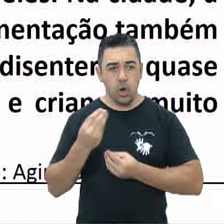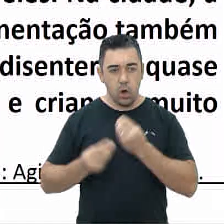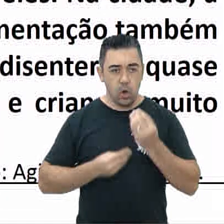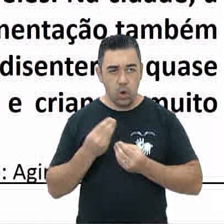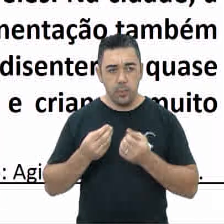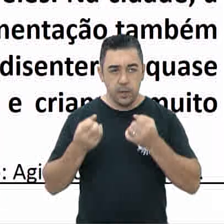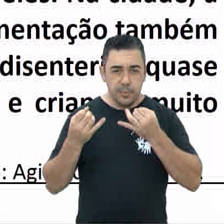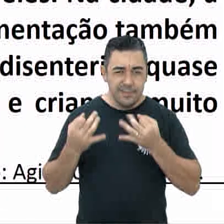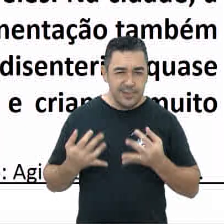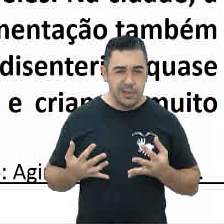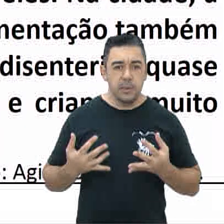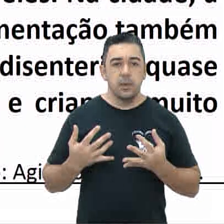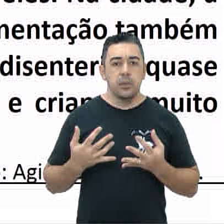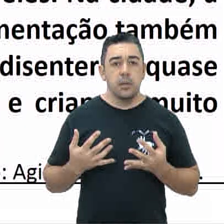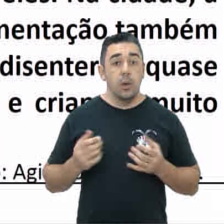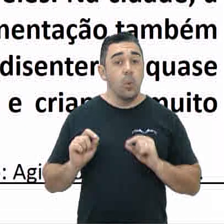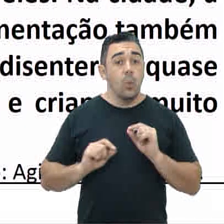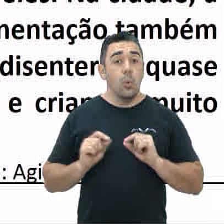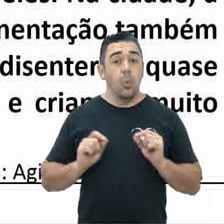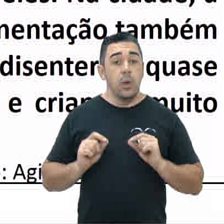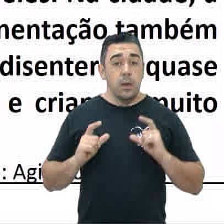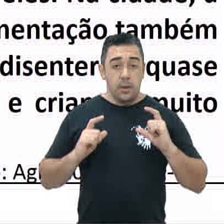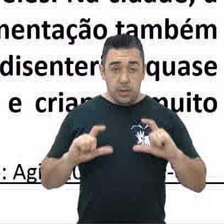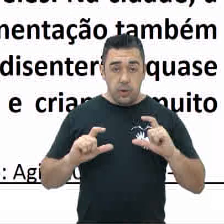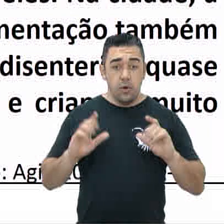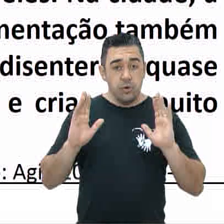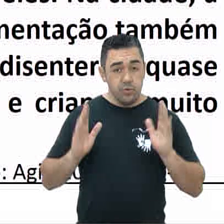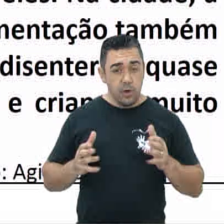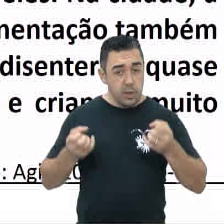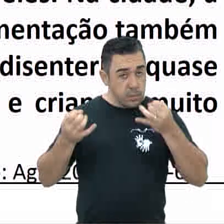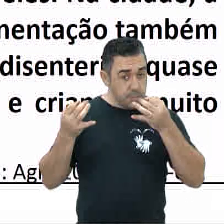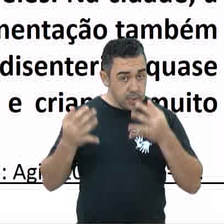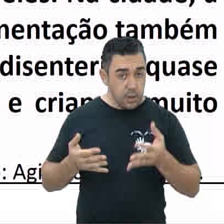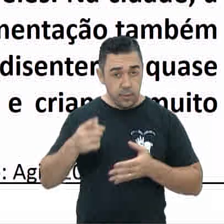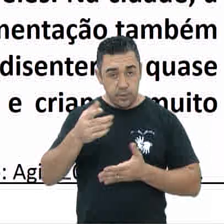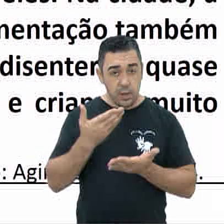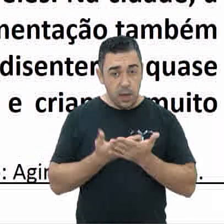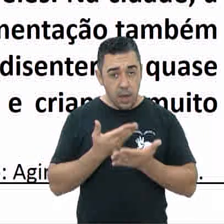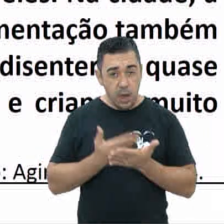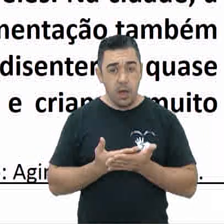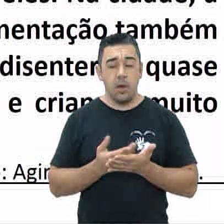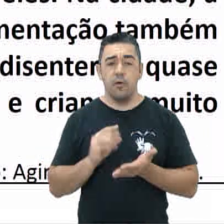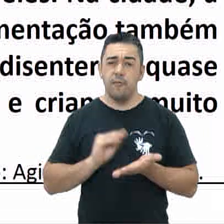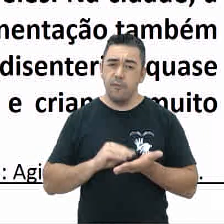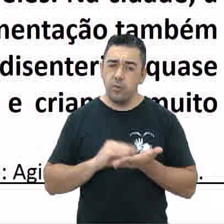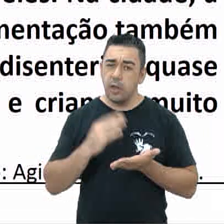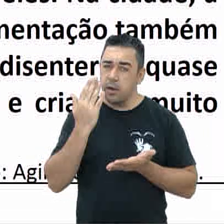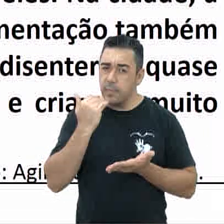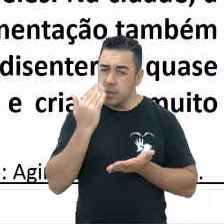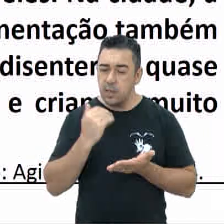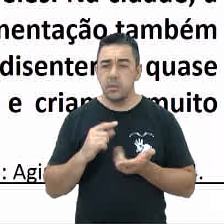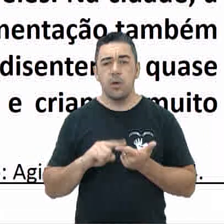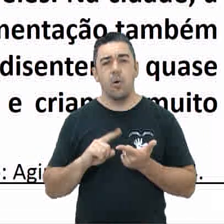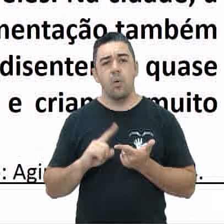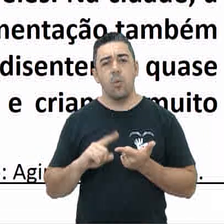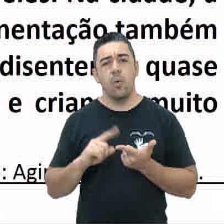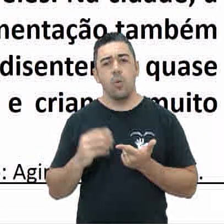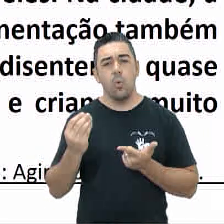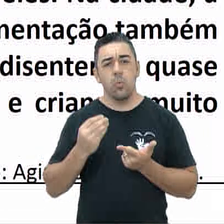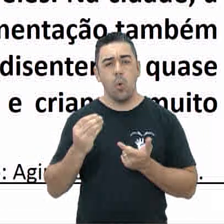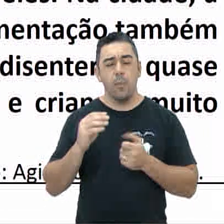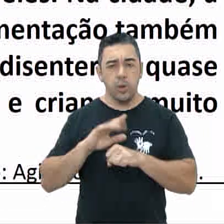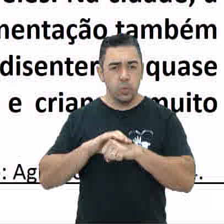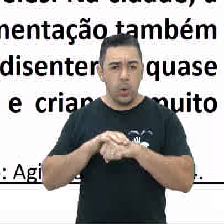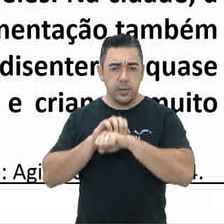ali a questão. Tá? O trecho, na verdade, é tudo que eu já dei em aula para vocês, está falando da má alimentação, né, de como a